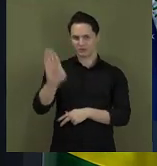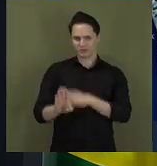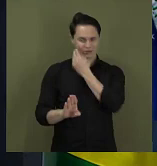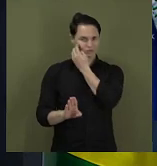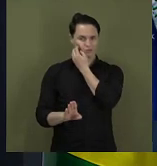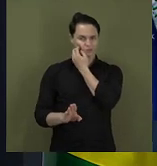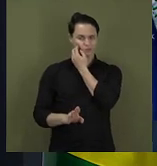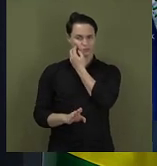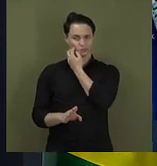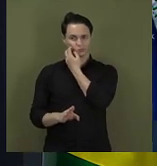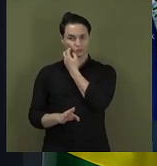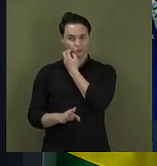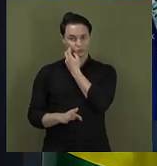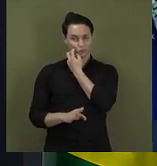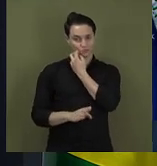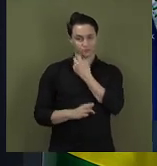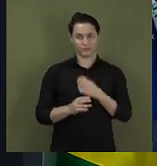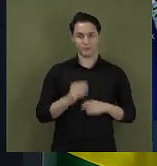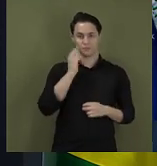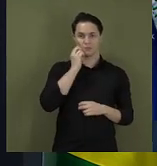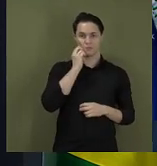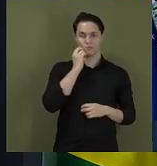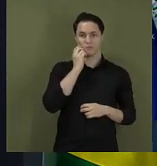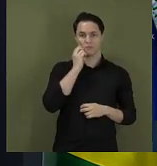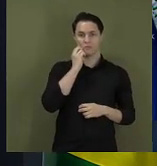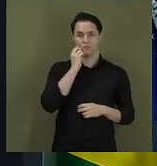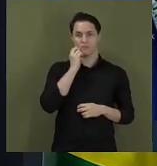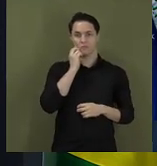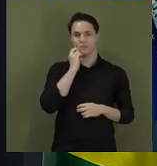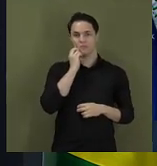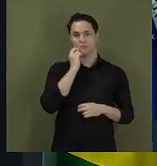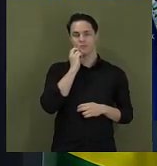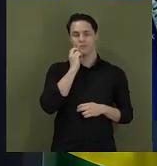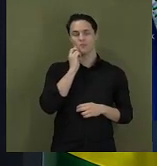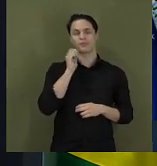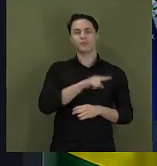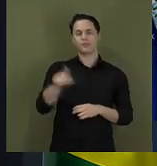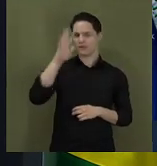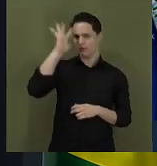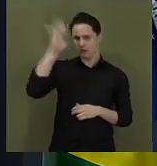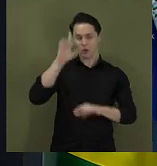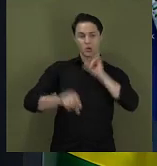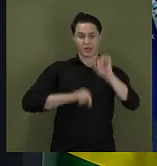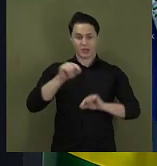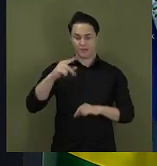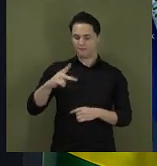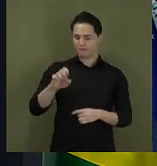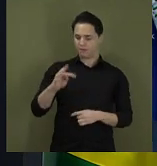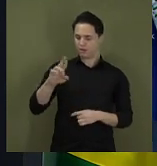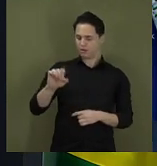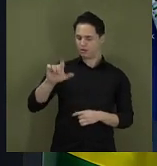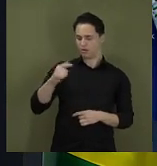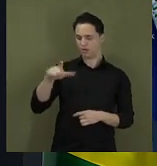do mundo. Para termos, senhor presidente, uma pálida ideia do que foi a sangria do chamado Petrolão, basta citar